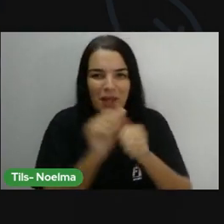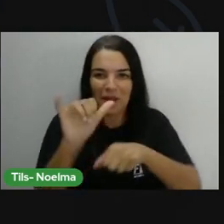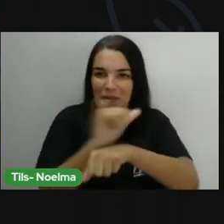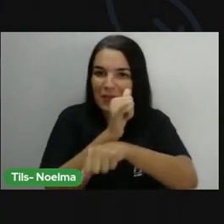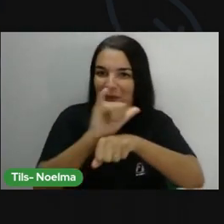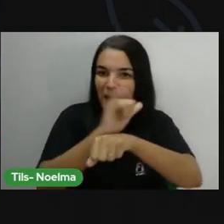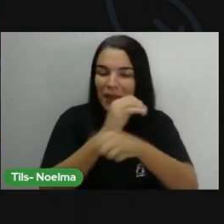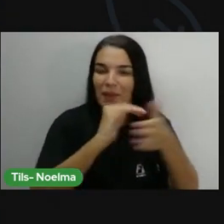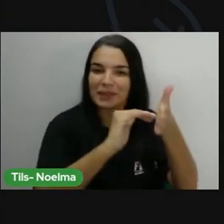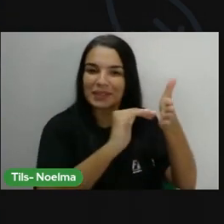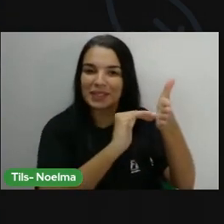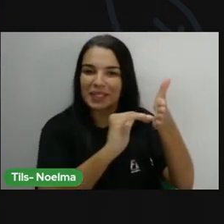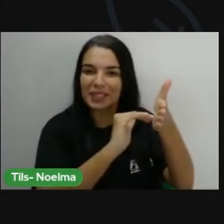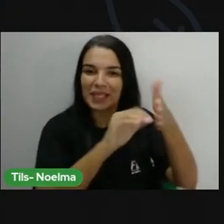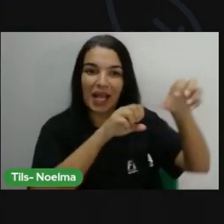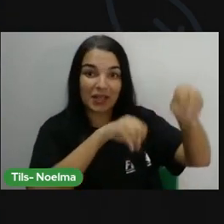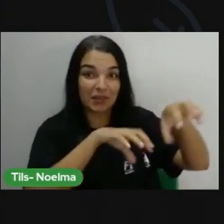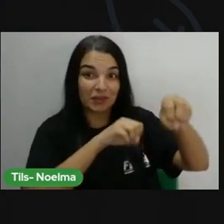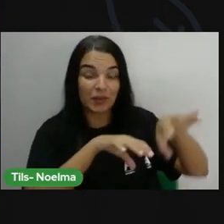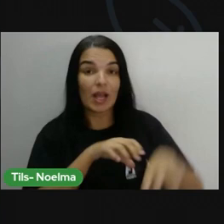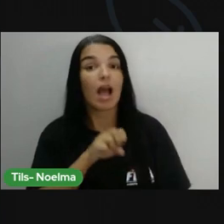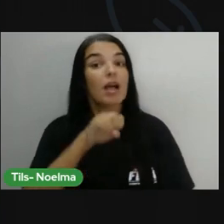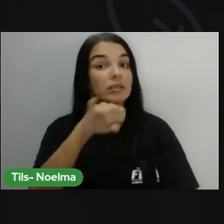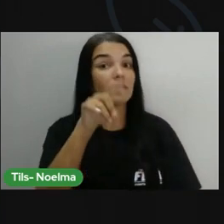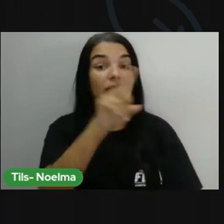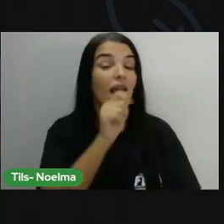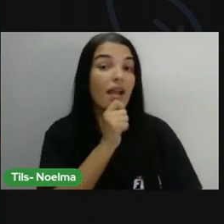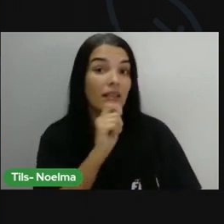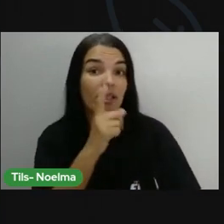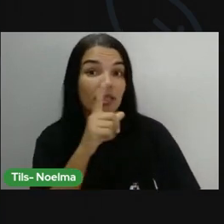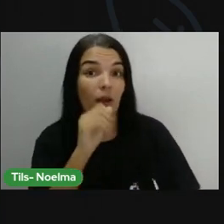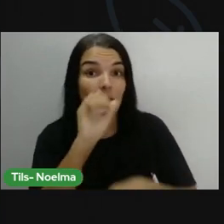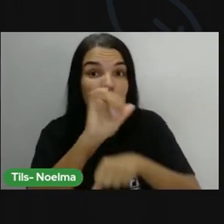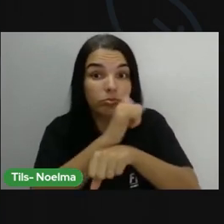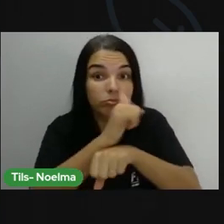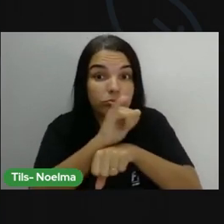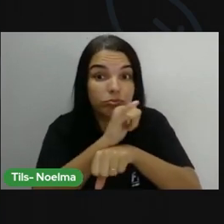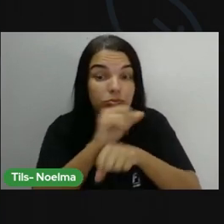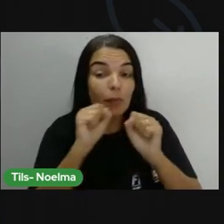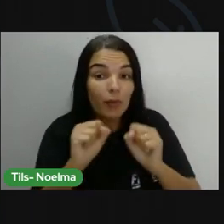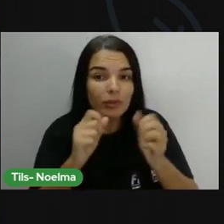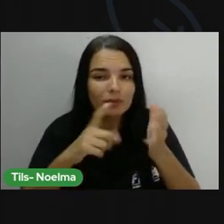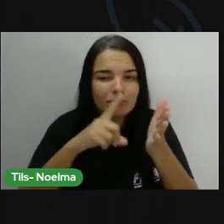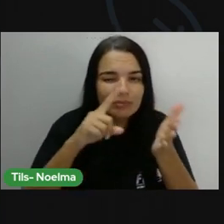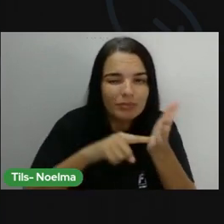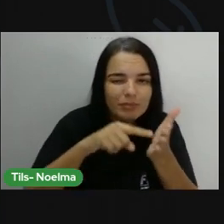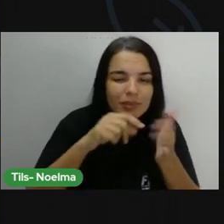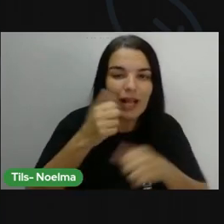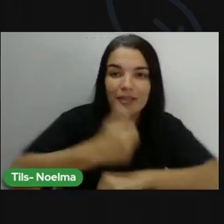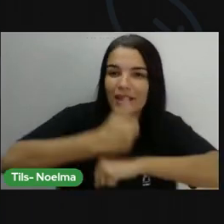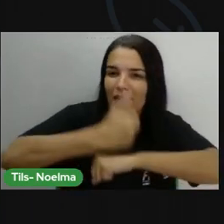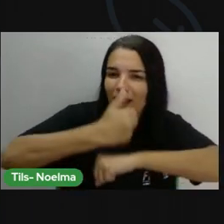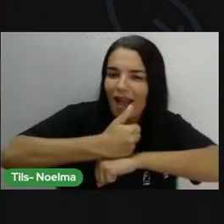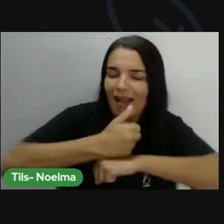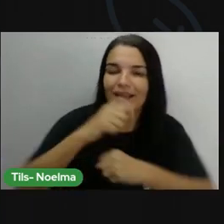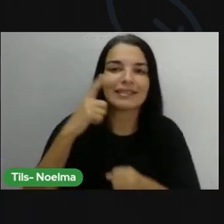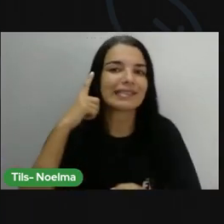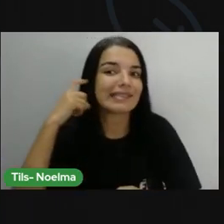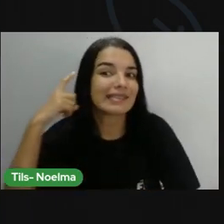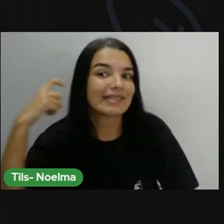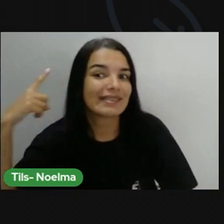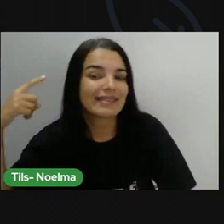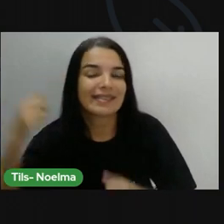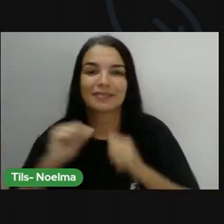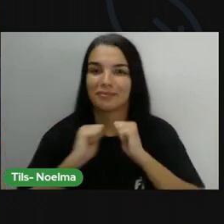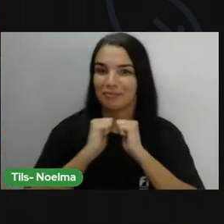da Seduc. E para você que não se inscreveu, se inscreva no canal, ative o sininho, as notificações, né? Para vocês ficarem mais